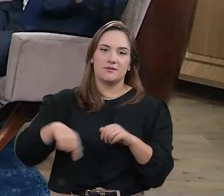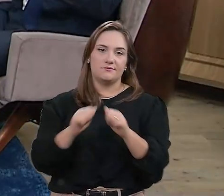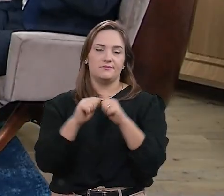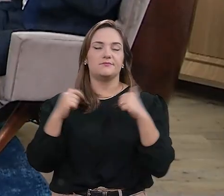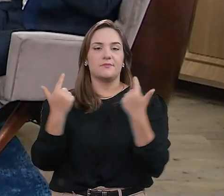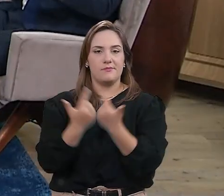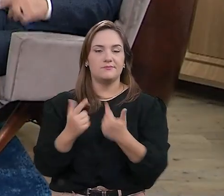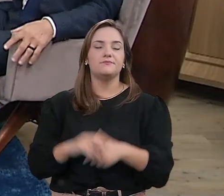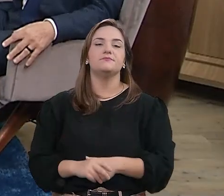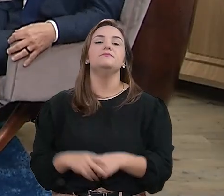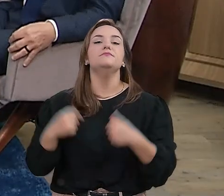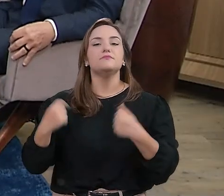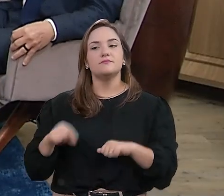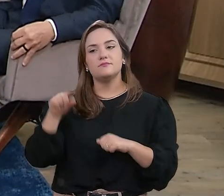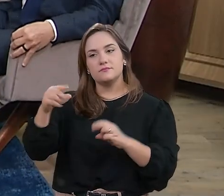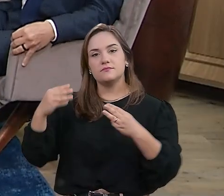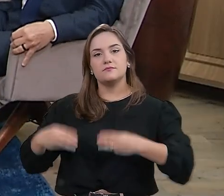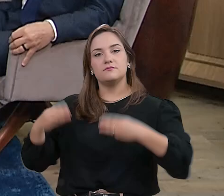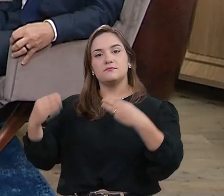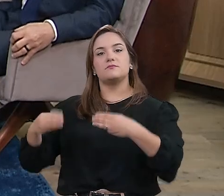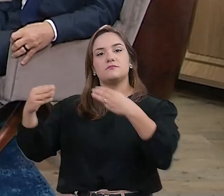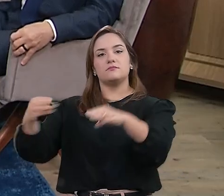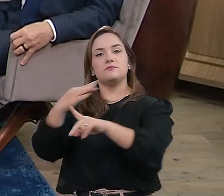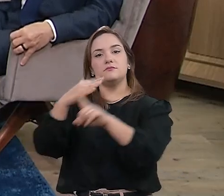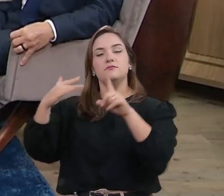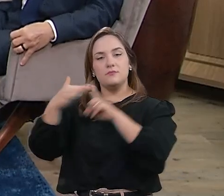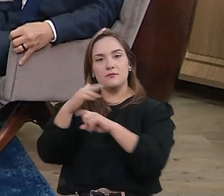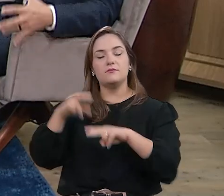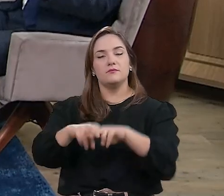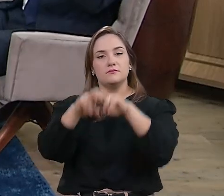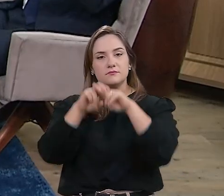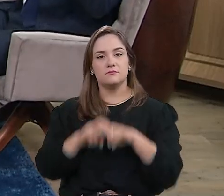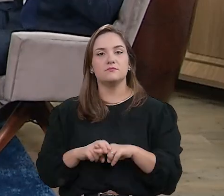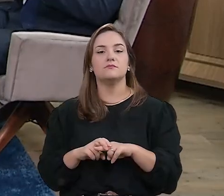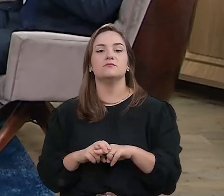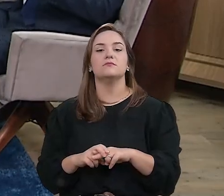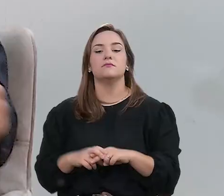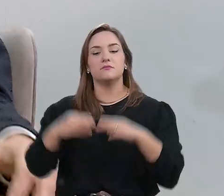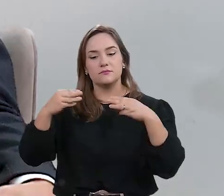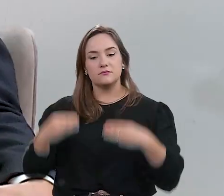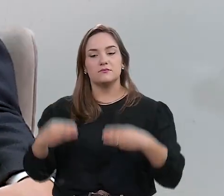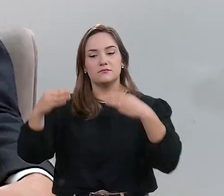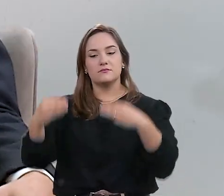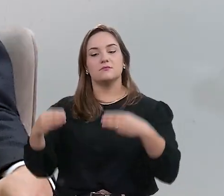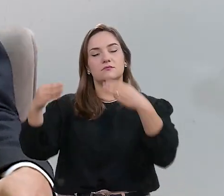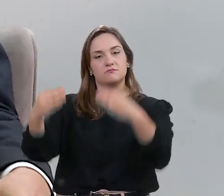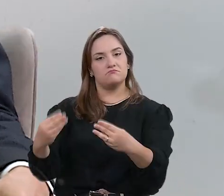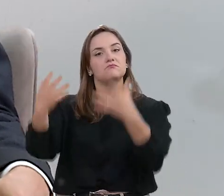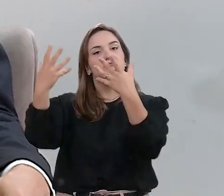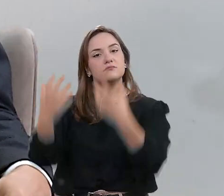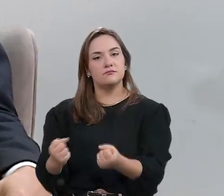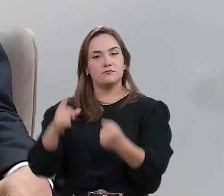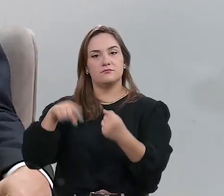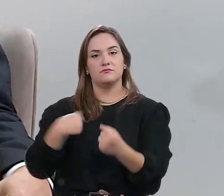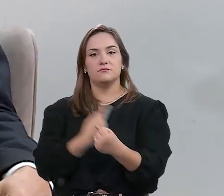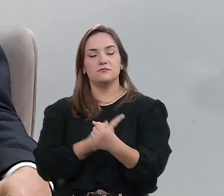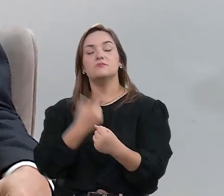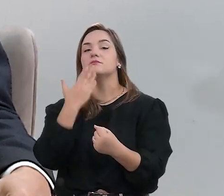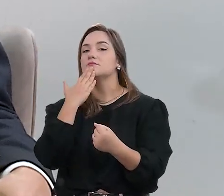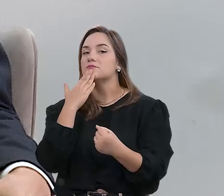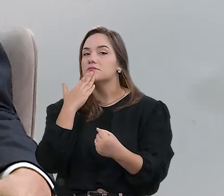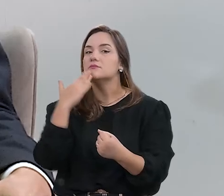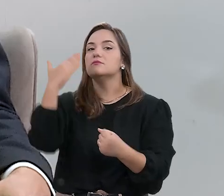vir do Ministério do Meio Ambiente. E aí o Ministério do Meio Ambiente acatou a nossa